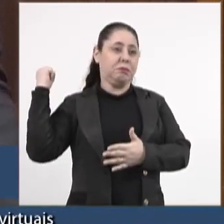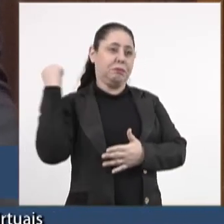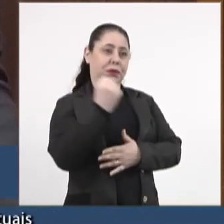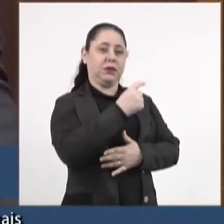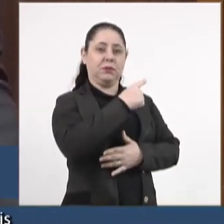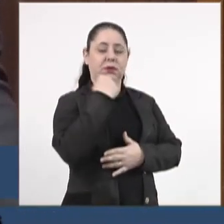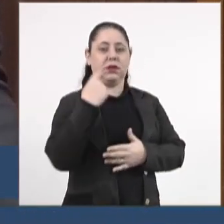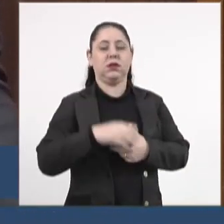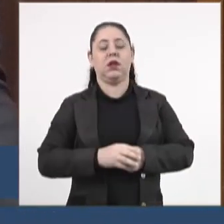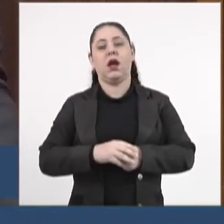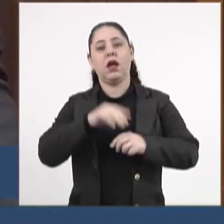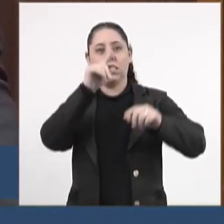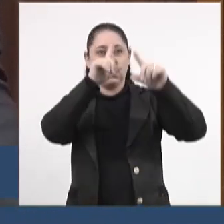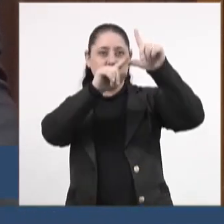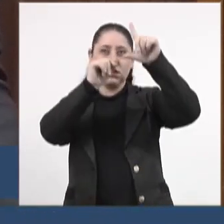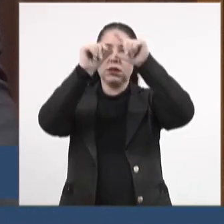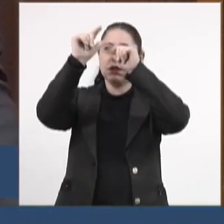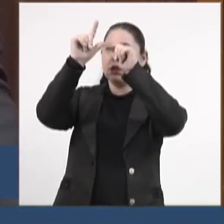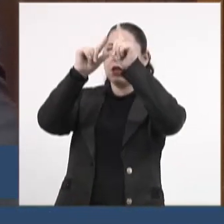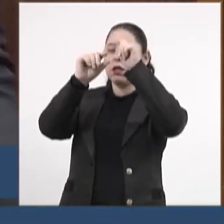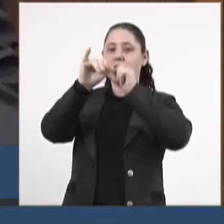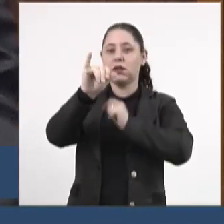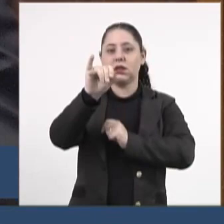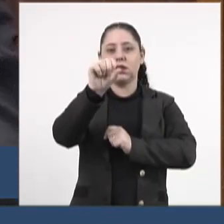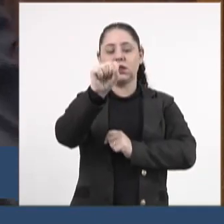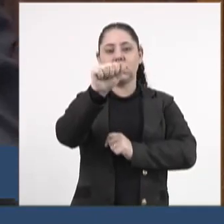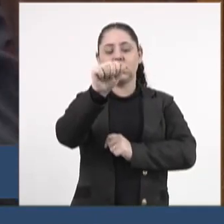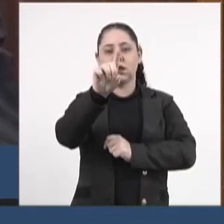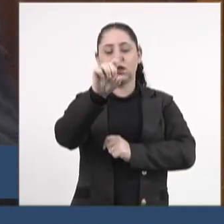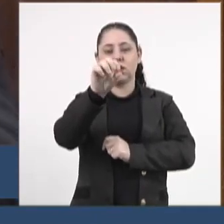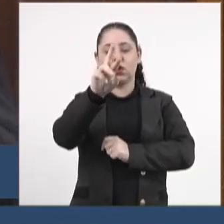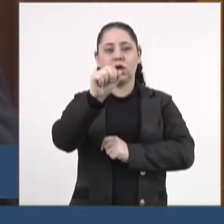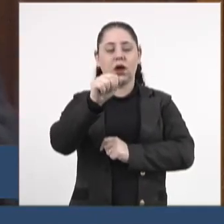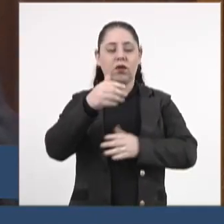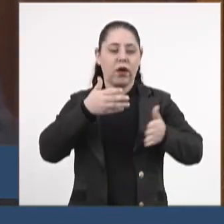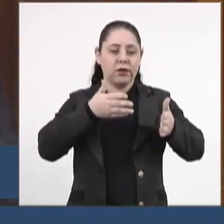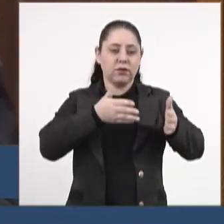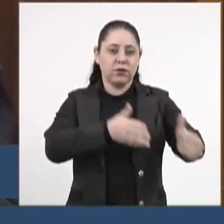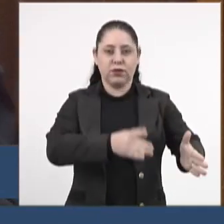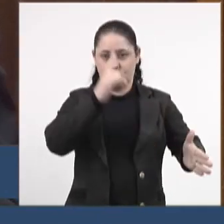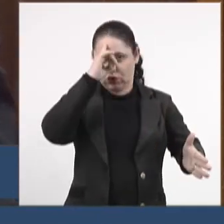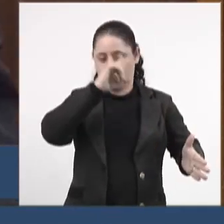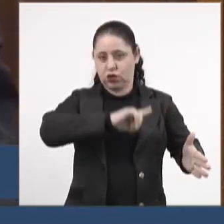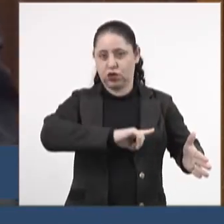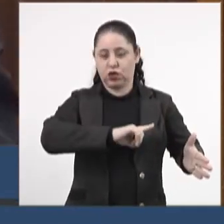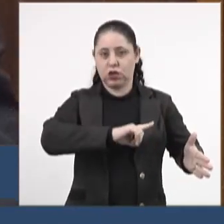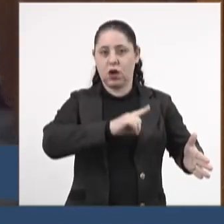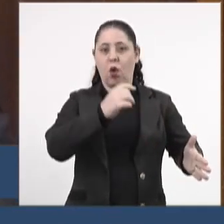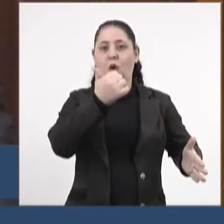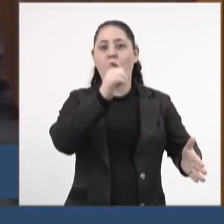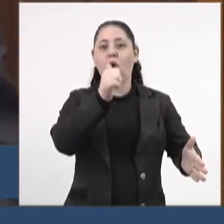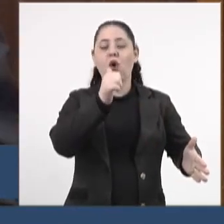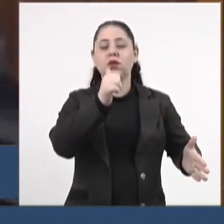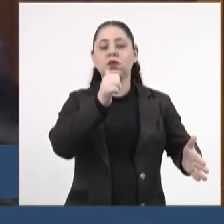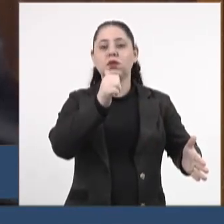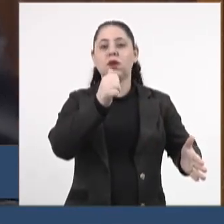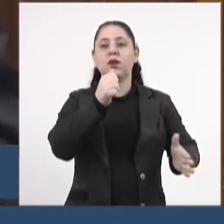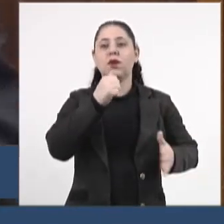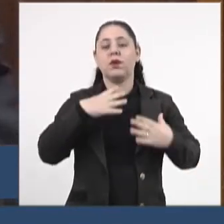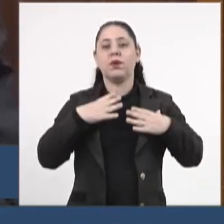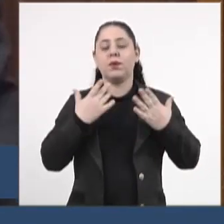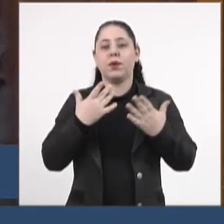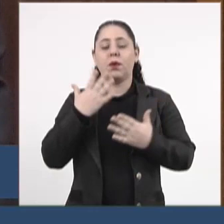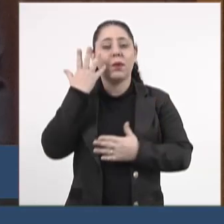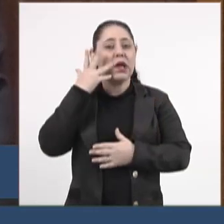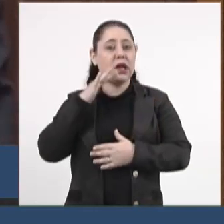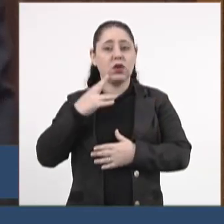assassinato daquela menina, Estrelinha, a Isadora. A menina foi sepultada no dia que ela completou 11 anos de idade. Era uma